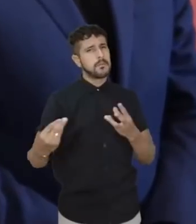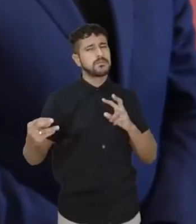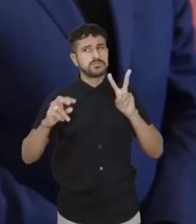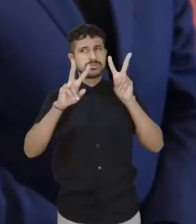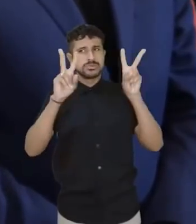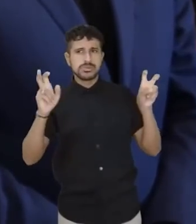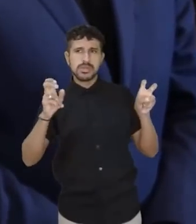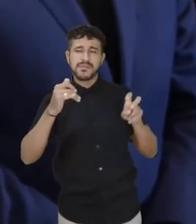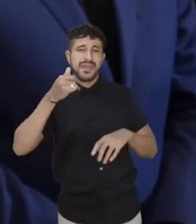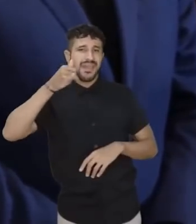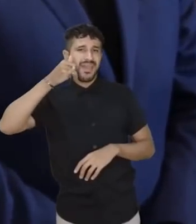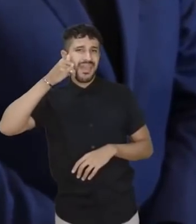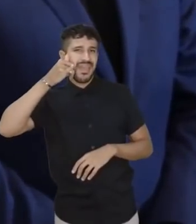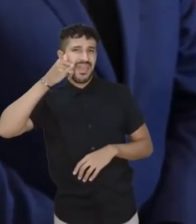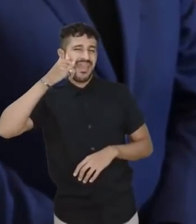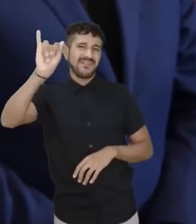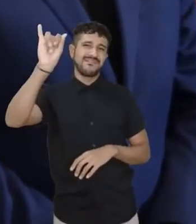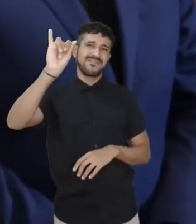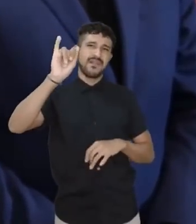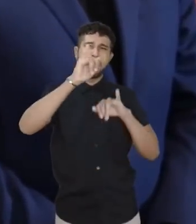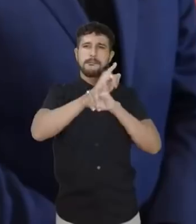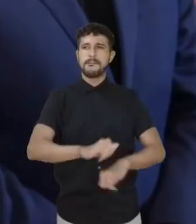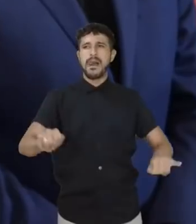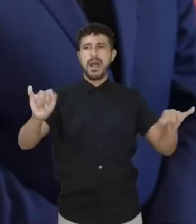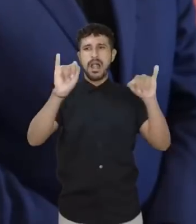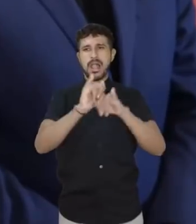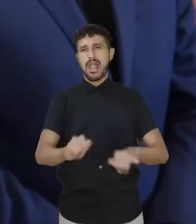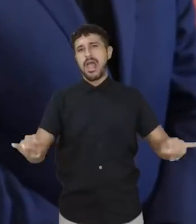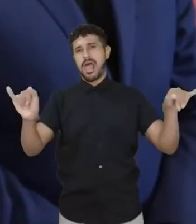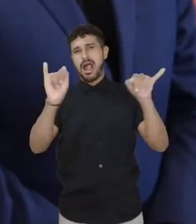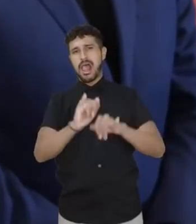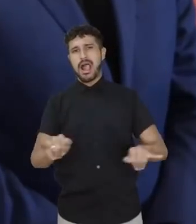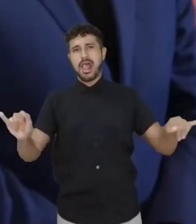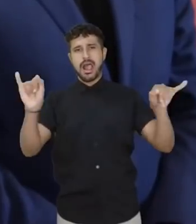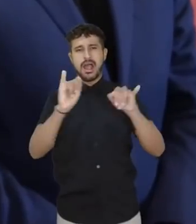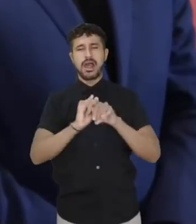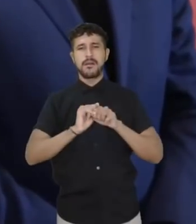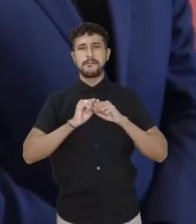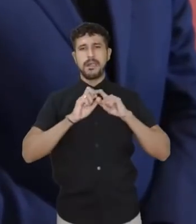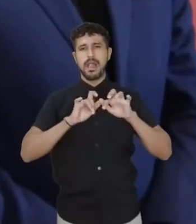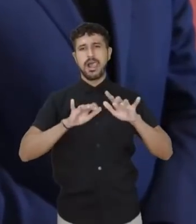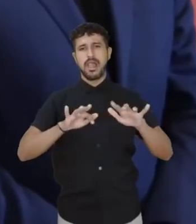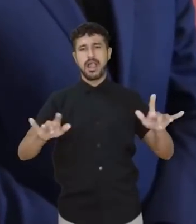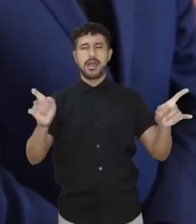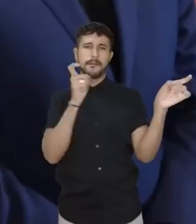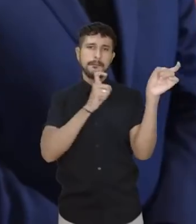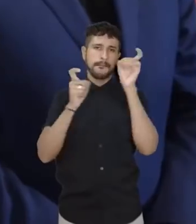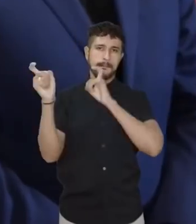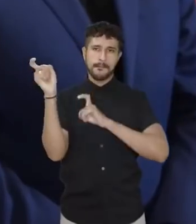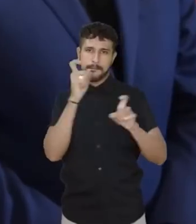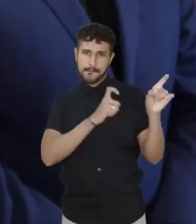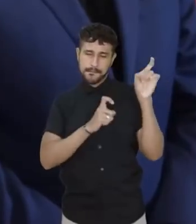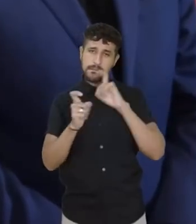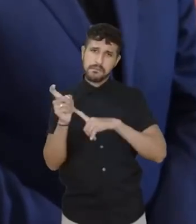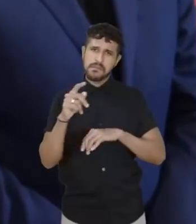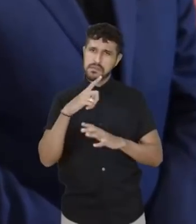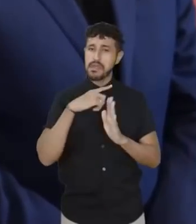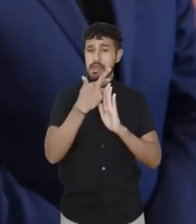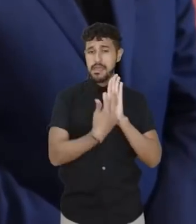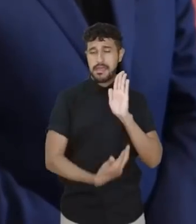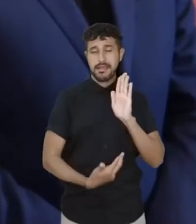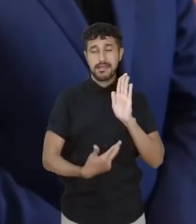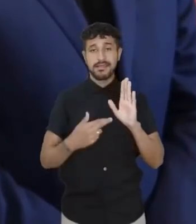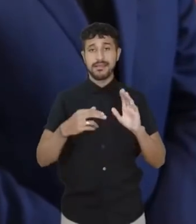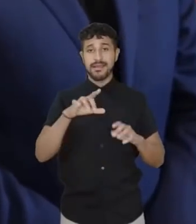evitar a divulgação, né, de mensagens de fake news. Acho que tem regras. O Telegram não